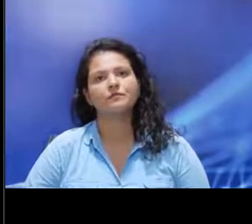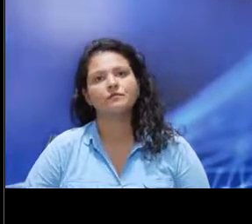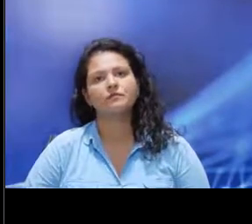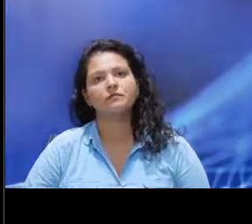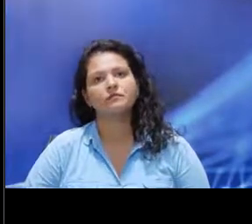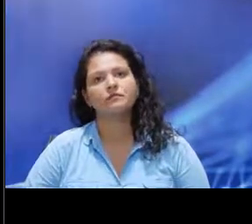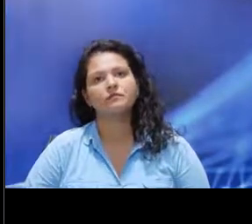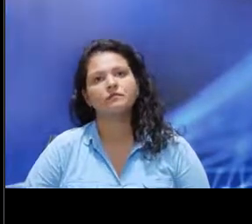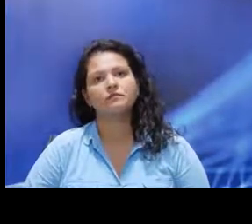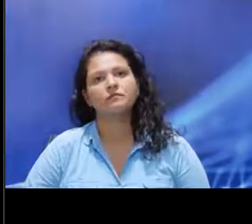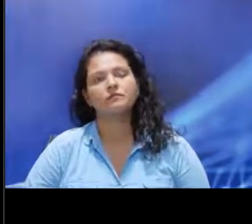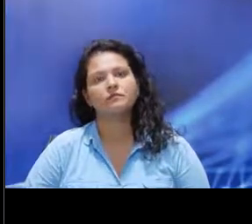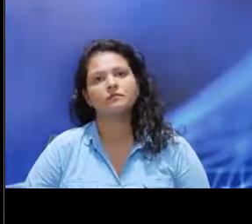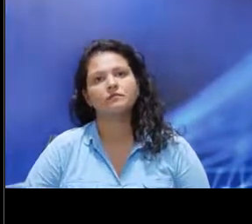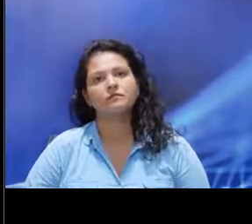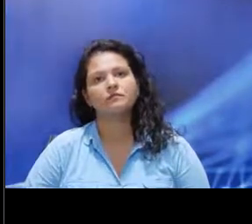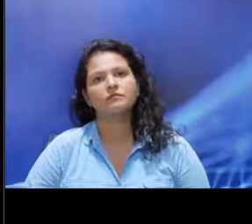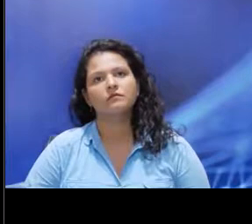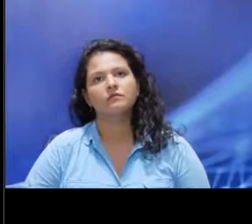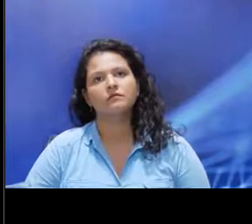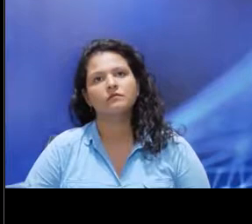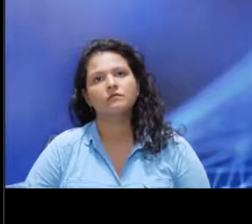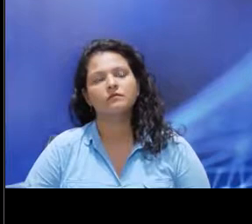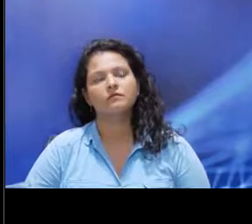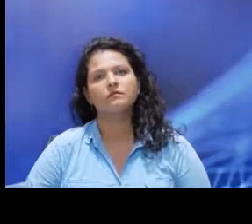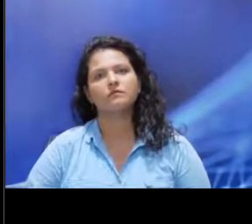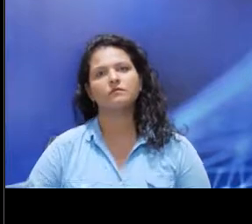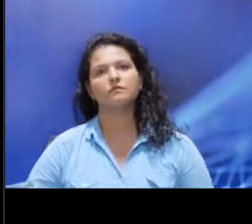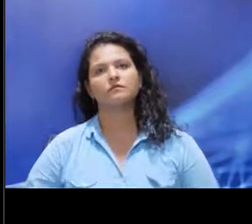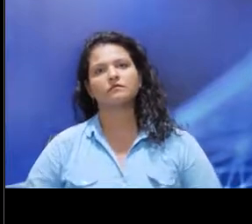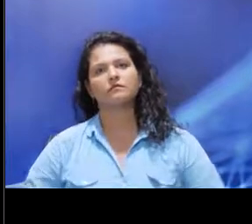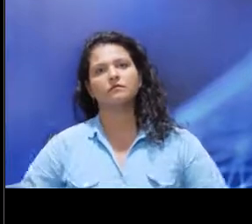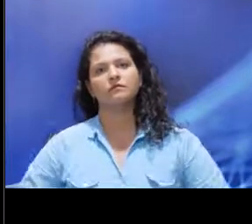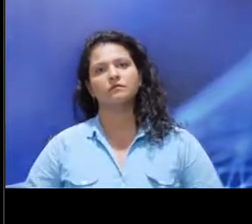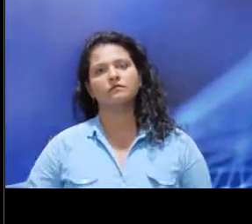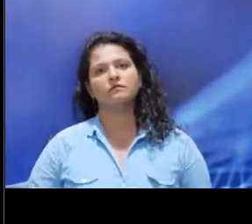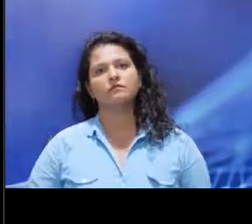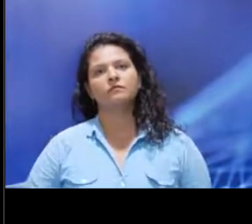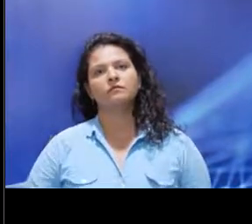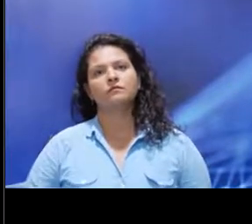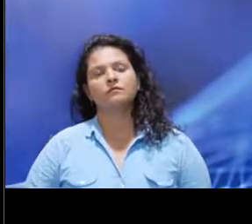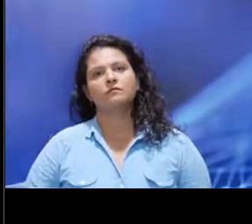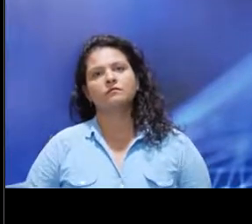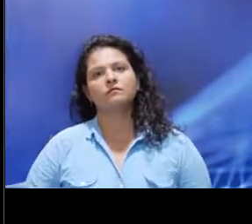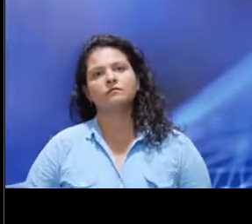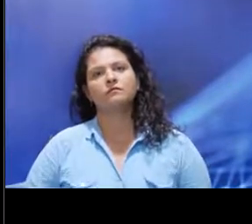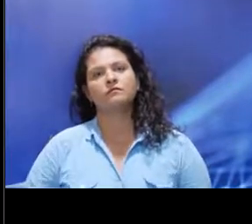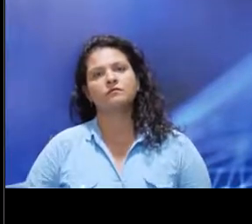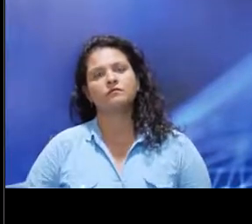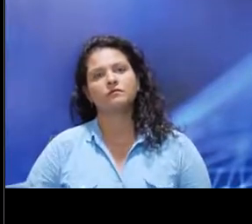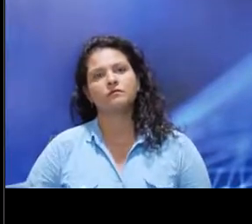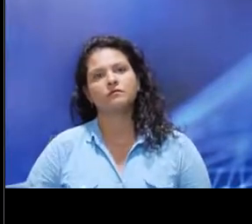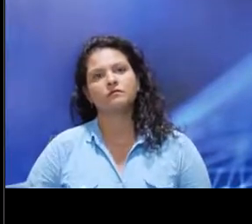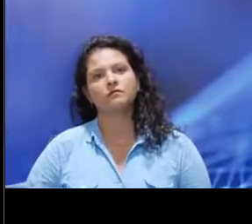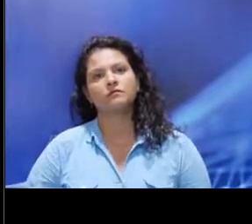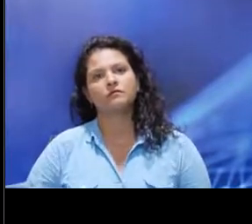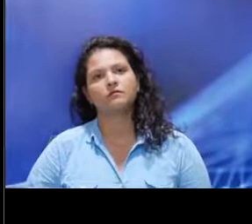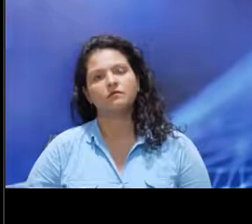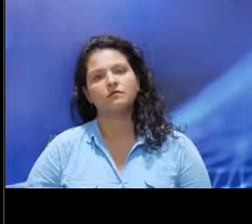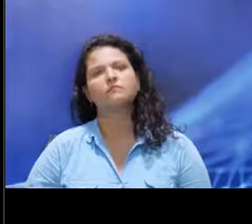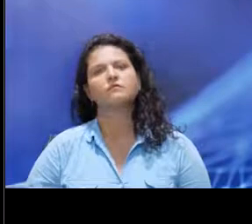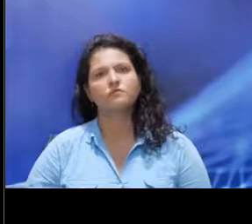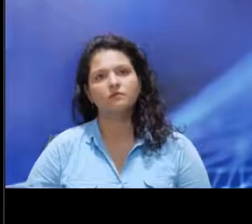gente entra, né, nesse primeiro item aí do S do silo, que eu considero, que é o momento de é o ponto de colheita,